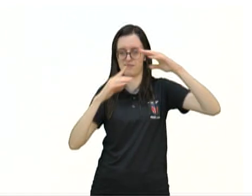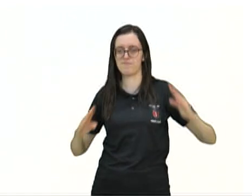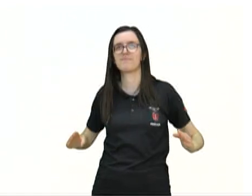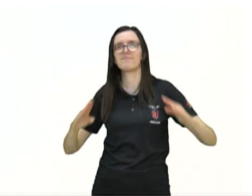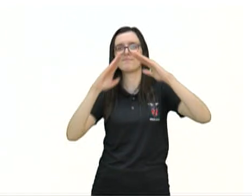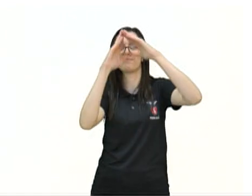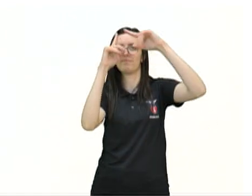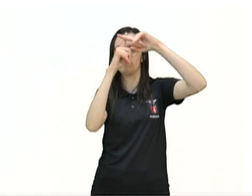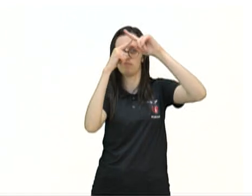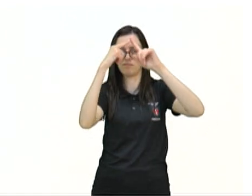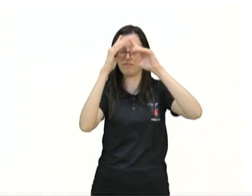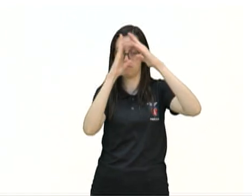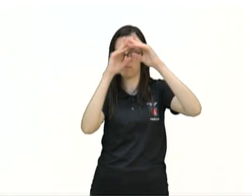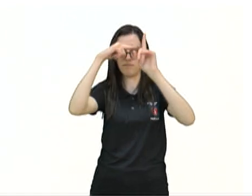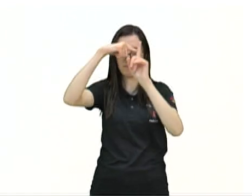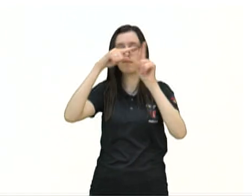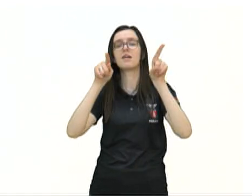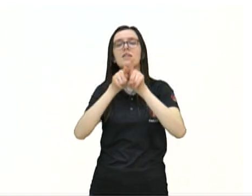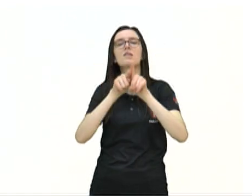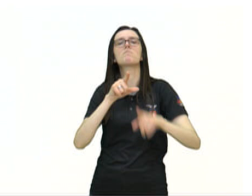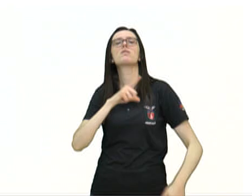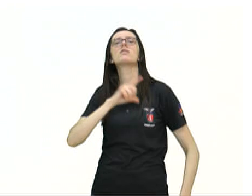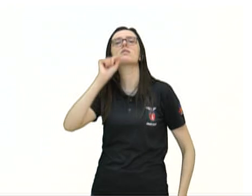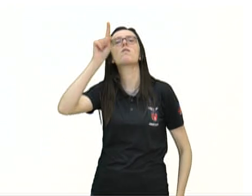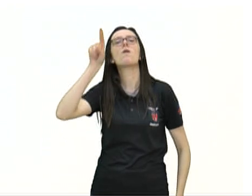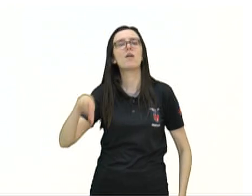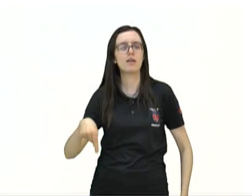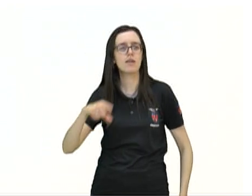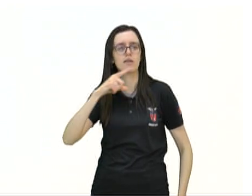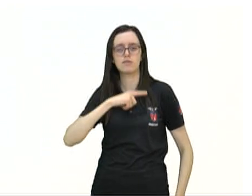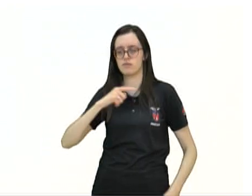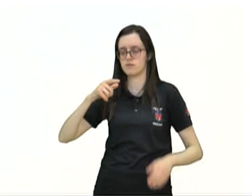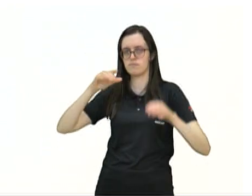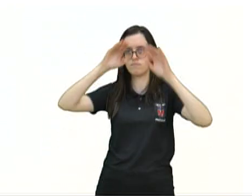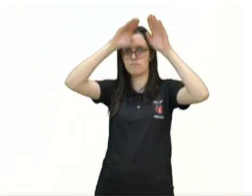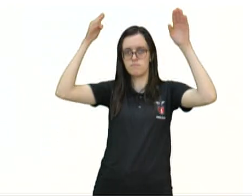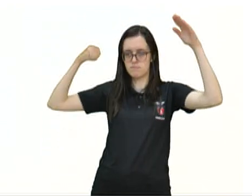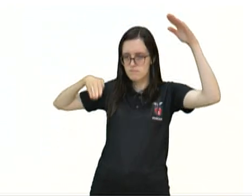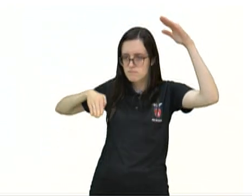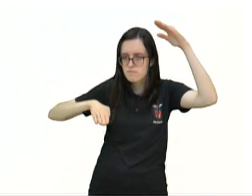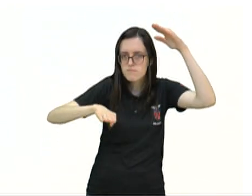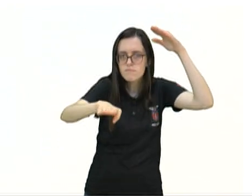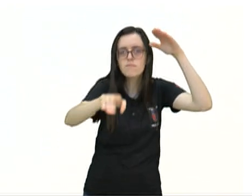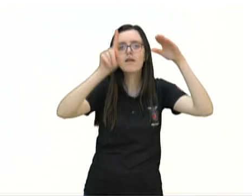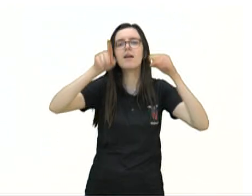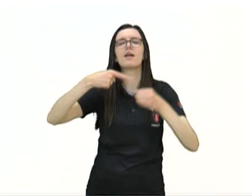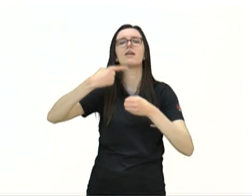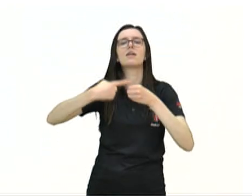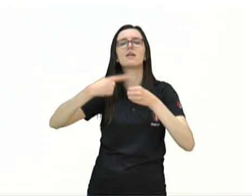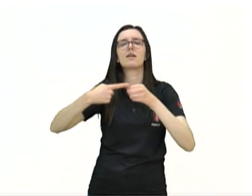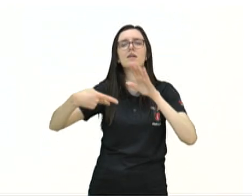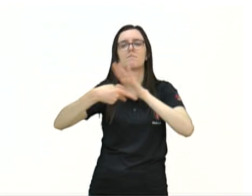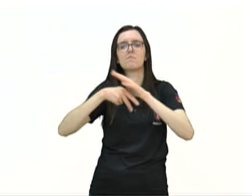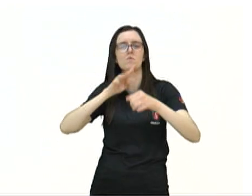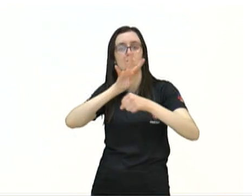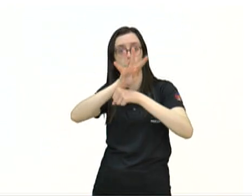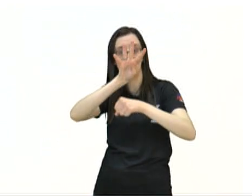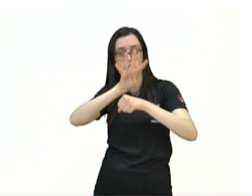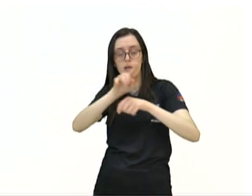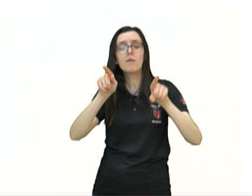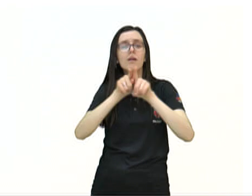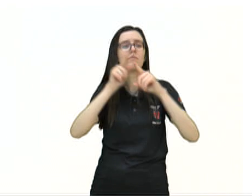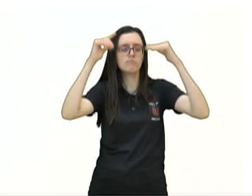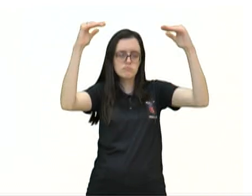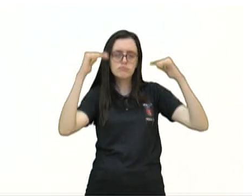Depois, o Portal da Estrada da Graciosa, ali na cidade de Quatro Barras. E